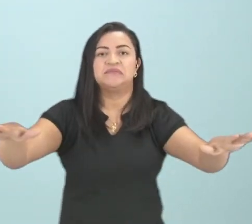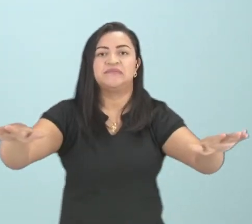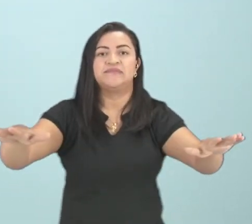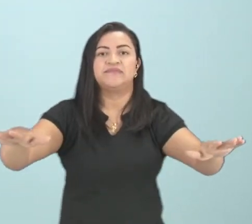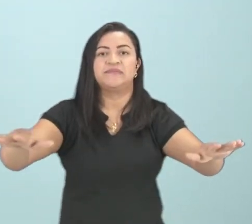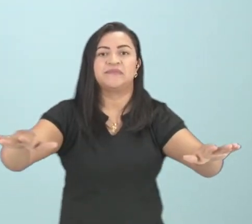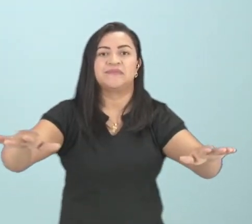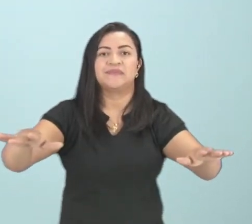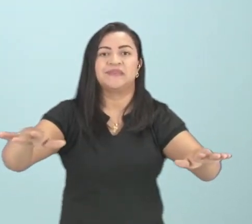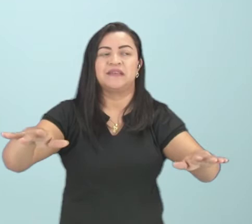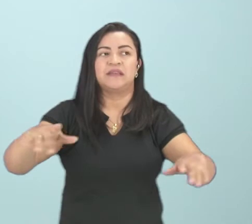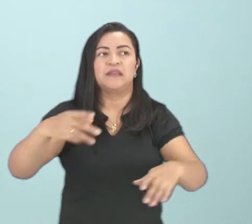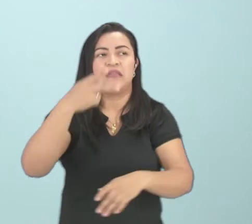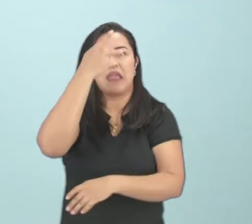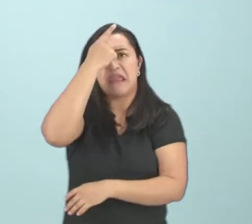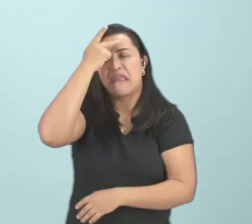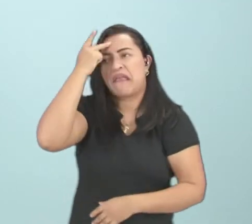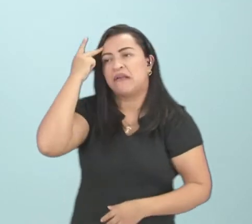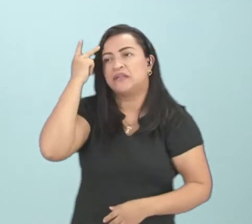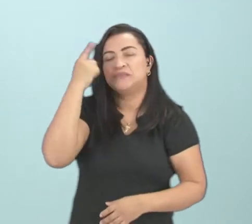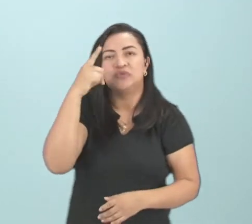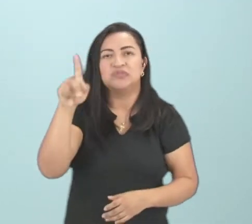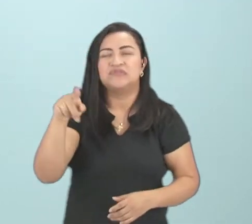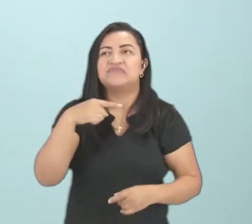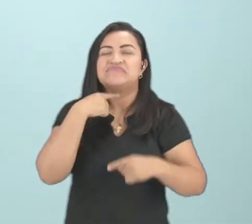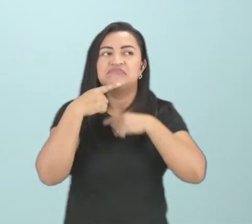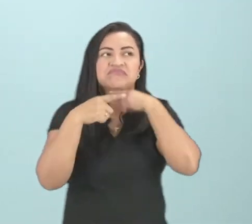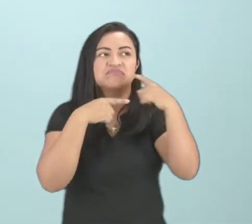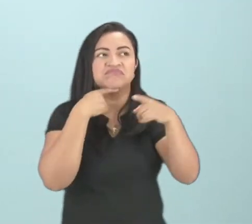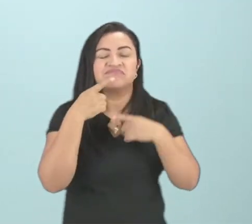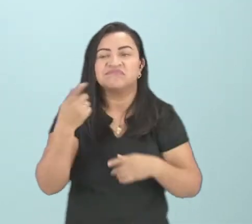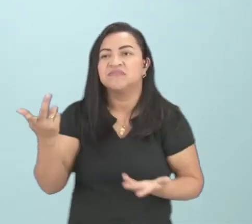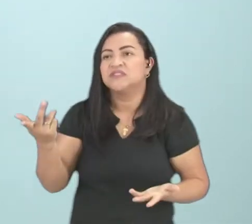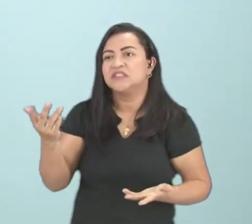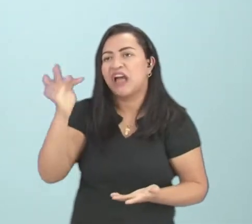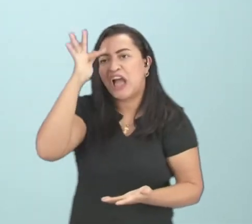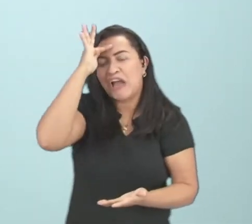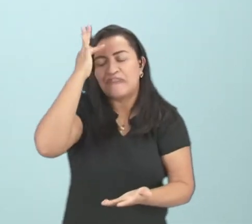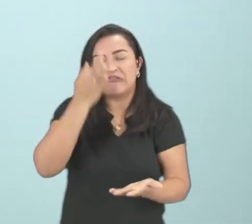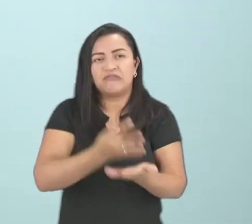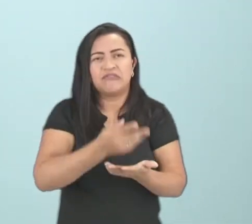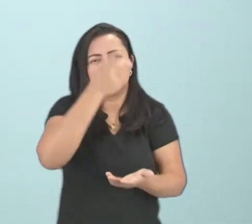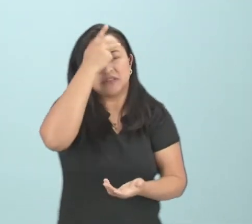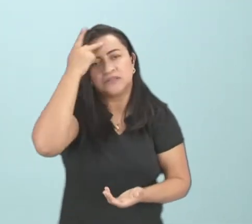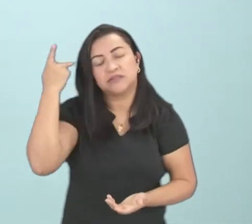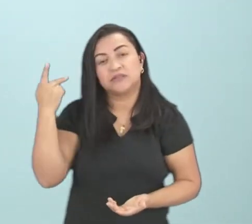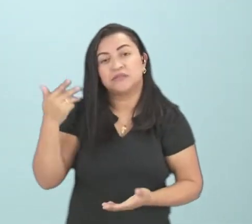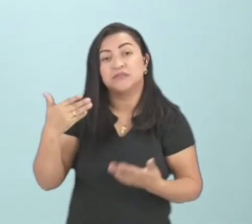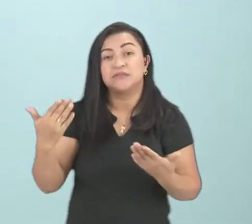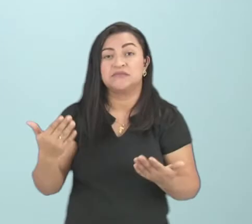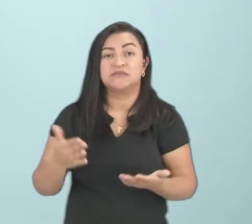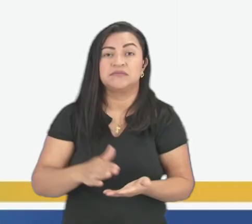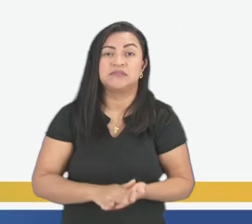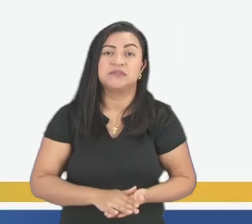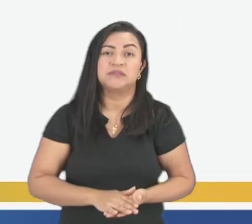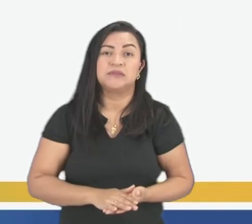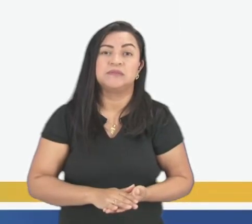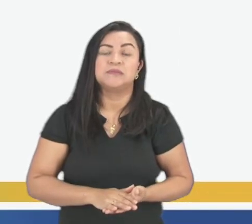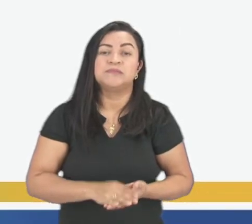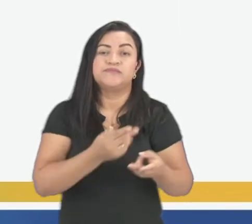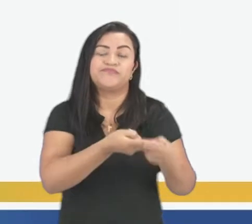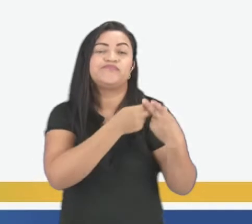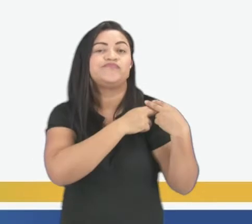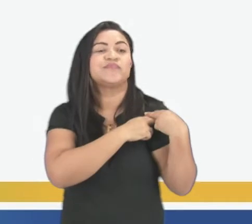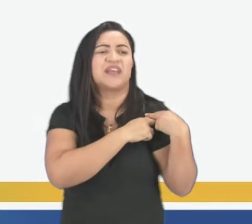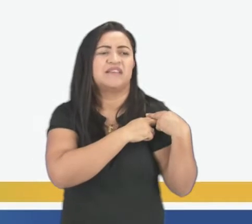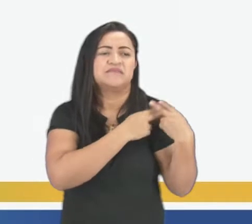em xeque aquela religião, coloca em dúvida a fé de muita gente, né? O papel das religiões, né? Diante